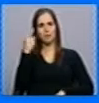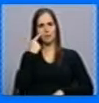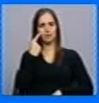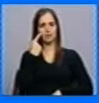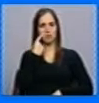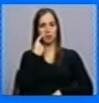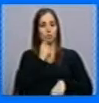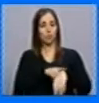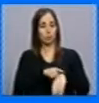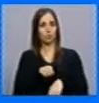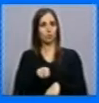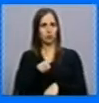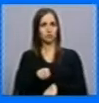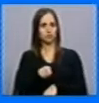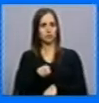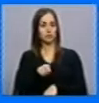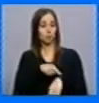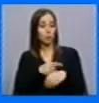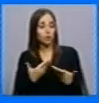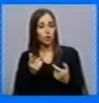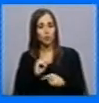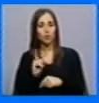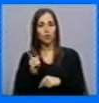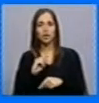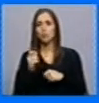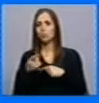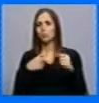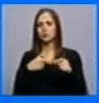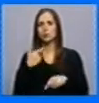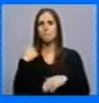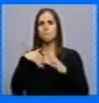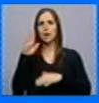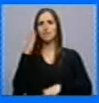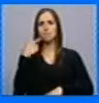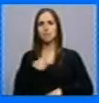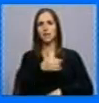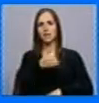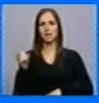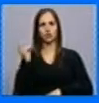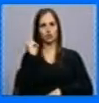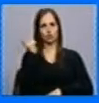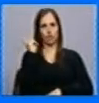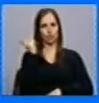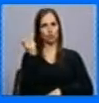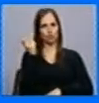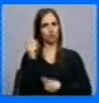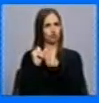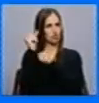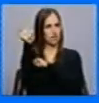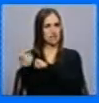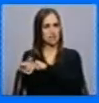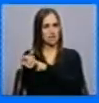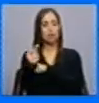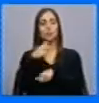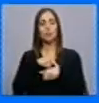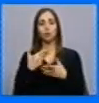neste preciso momento, não é bem neste preciso momento, estamos a falar de uma estrela que está a mais de 1500 anos de luz de distância, mas esta estrela, neste momento, a luz que nós estamos a